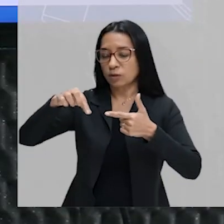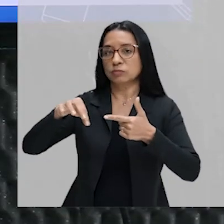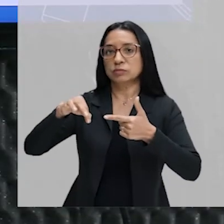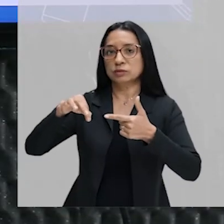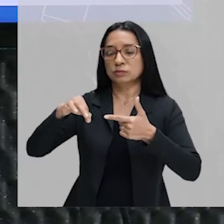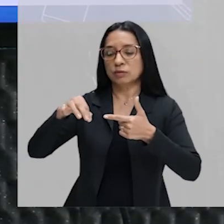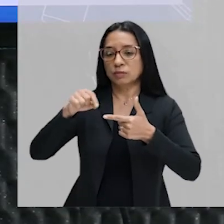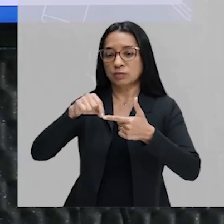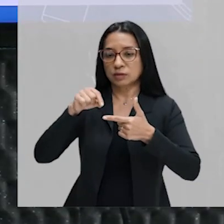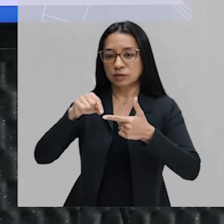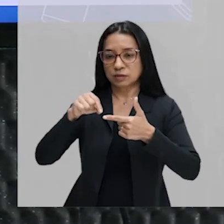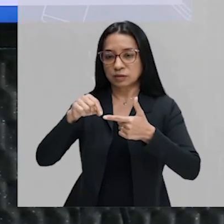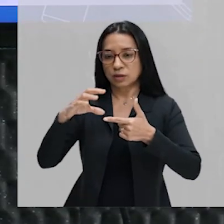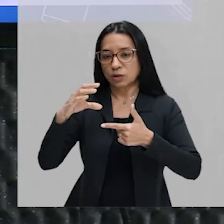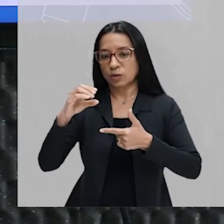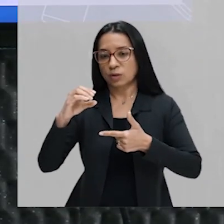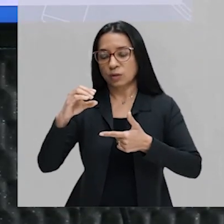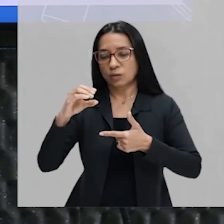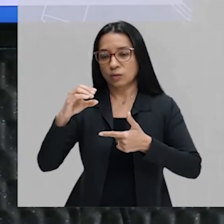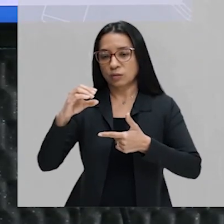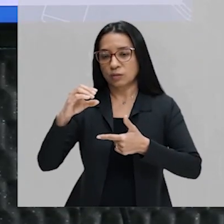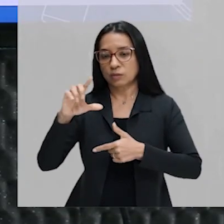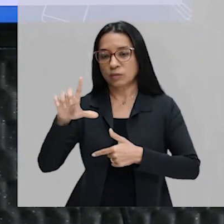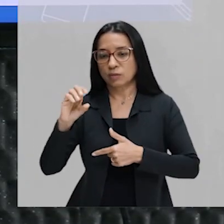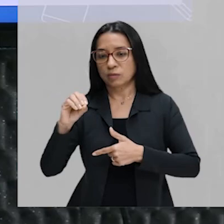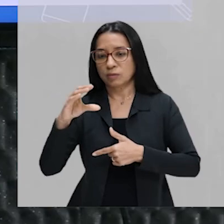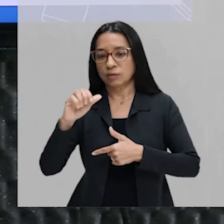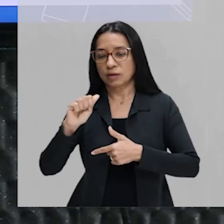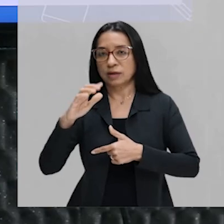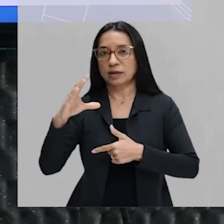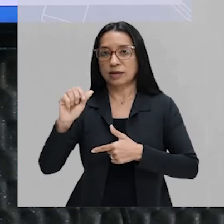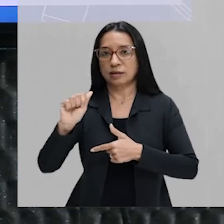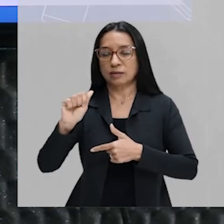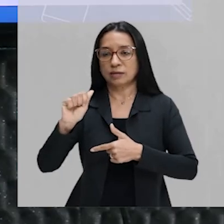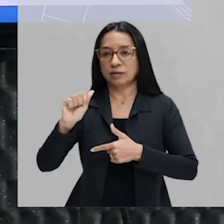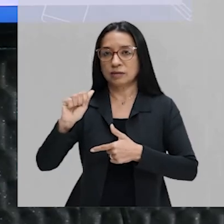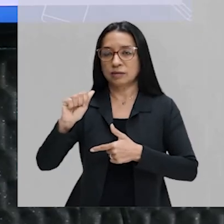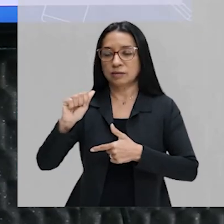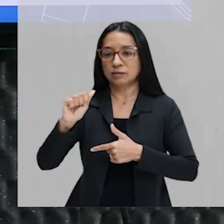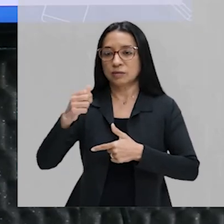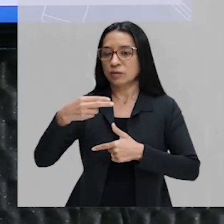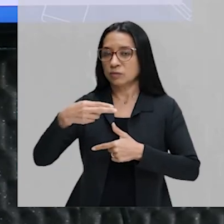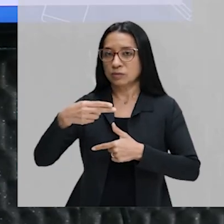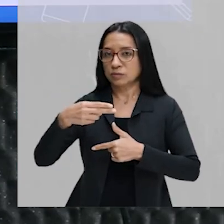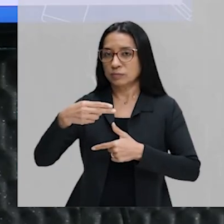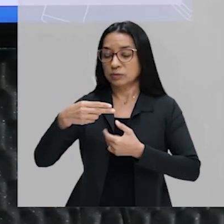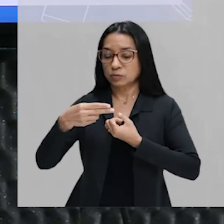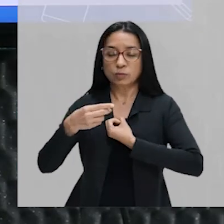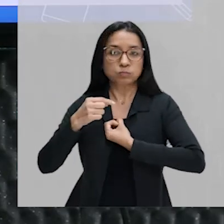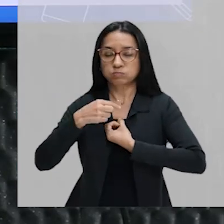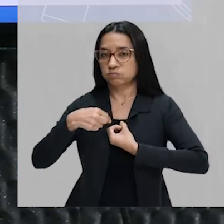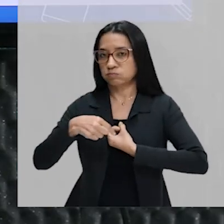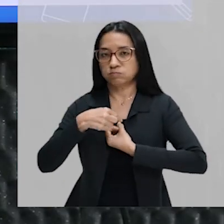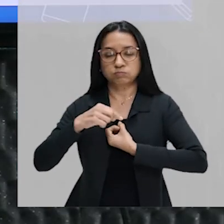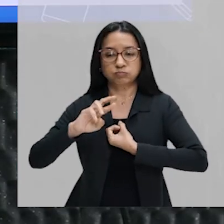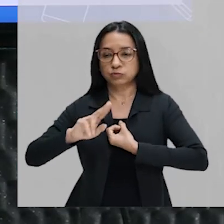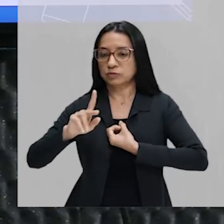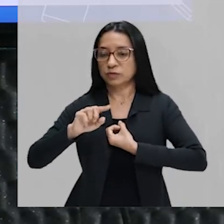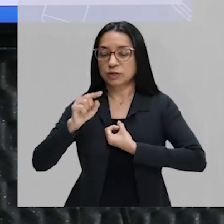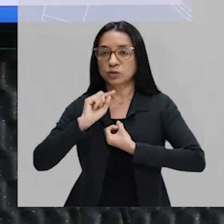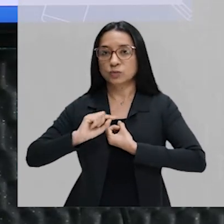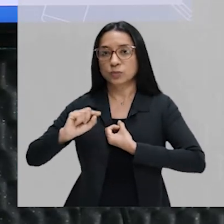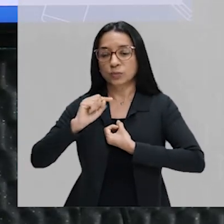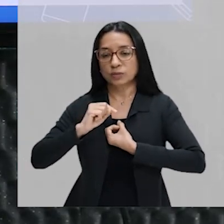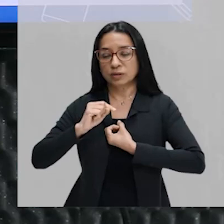Que nesse caso aqui vai ser a cloaca, tá? Não é a mesma coisa que ânus. O que é a cloaca? É